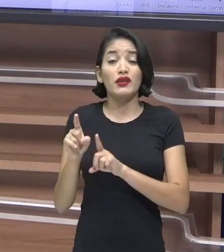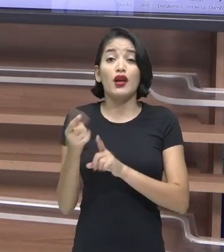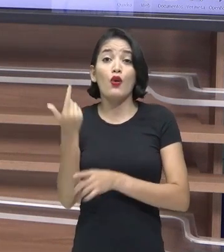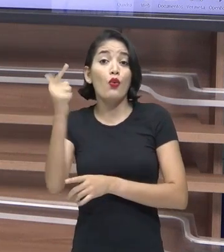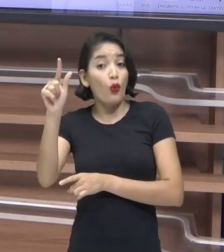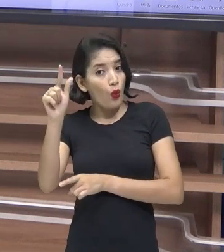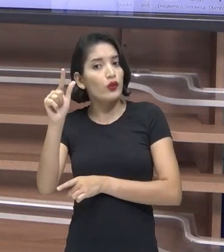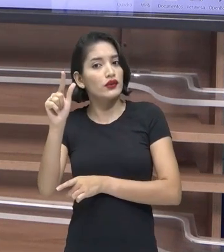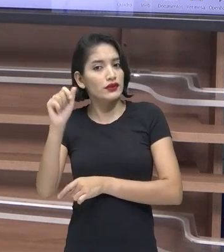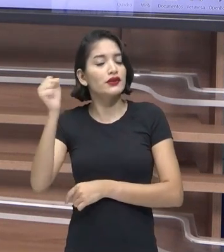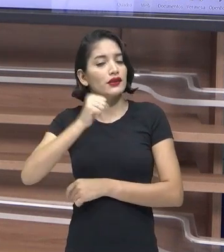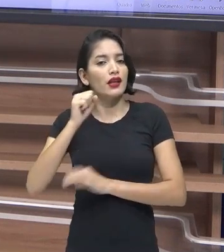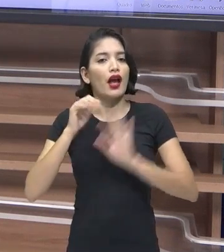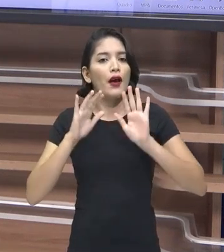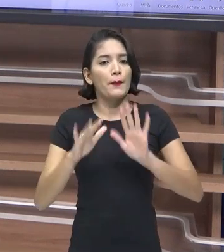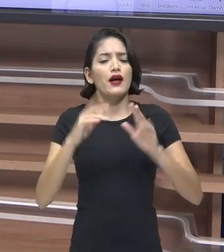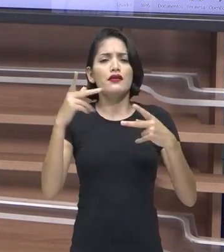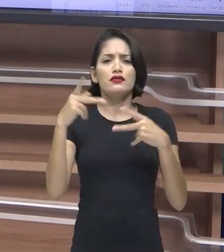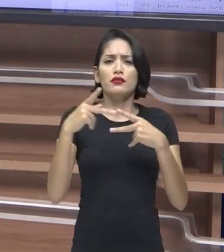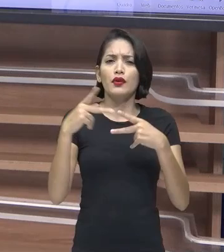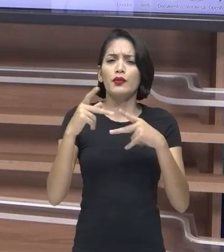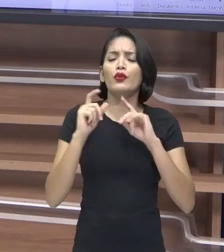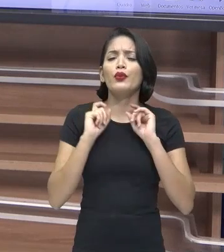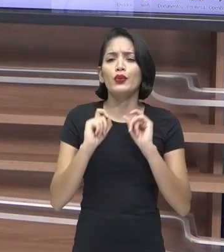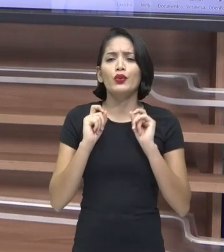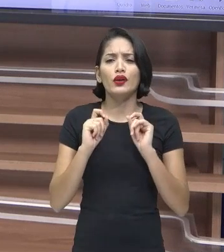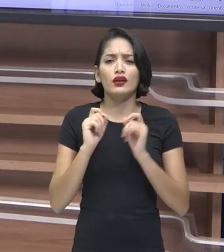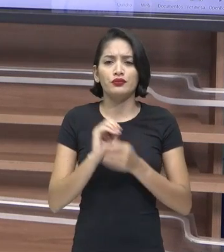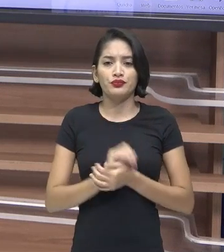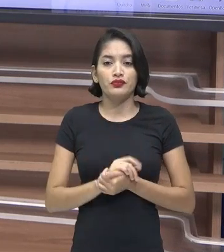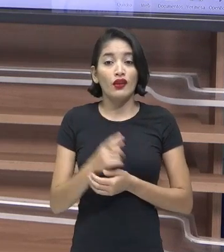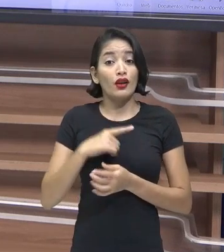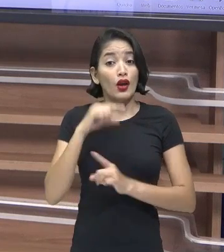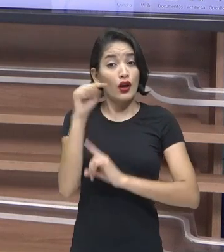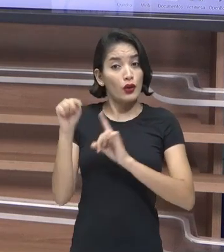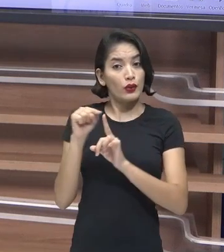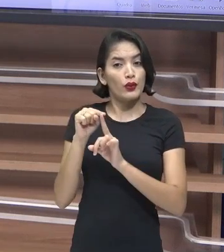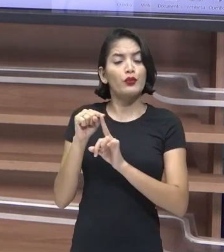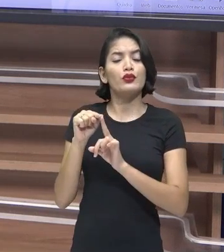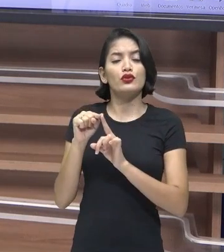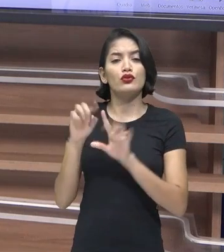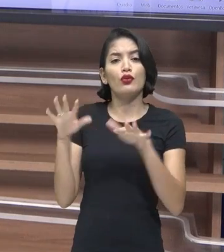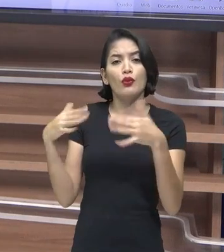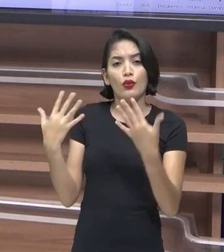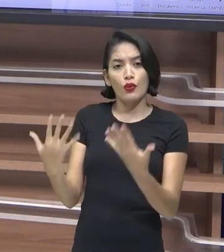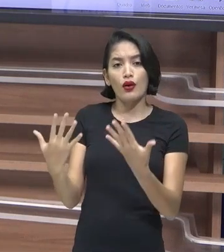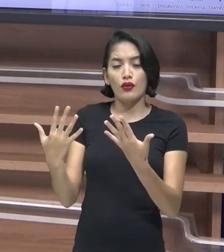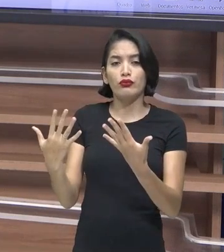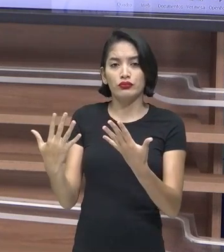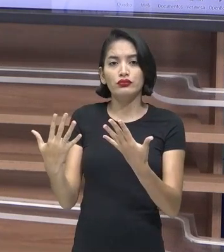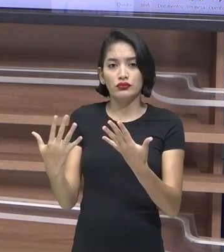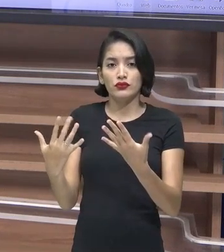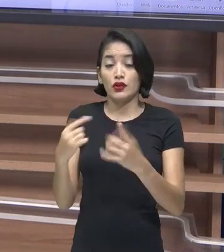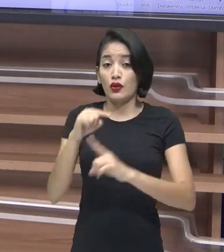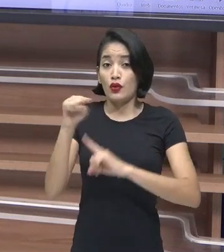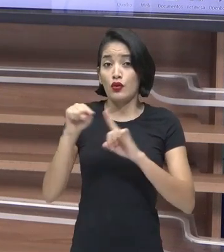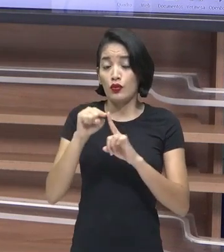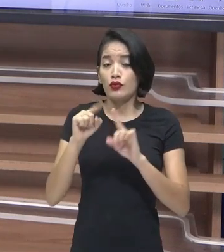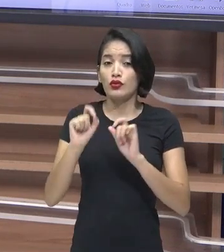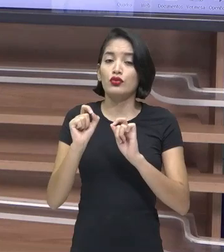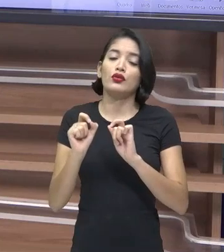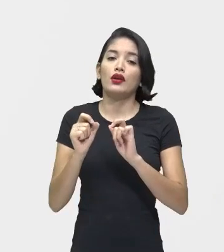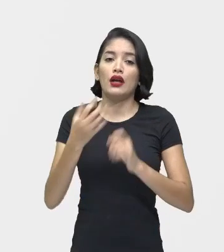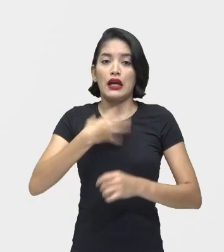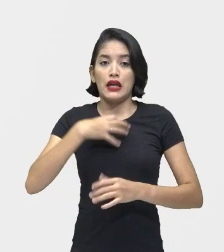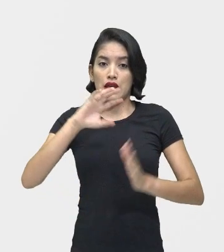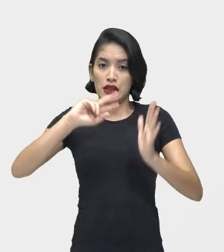outras, né? E aí a preposição ela também pode exercer o papel de um papel semântico dentro